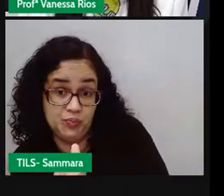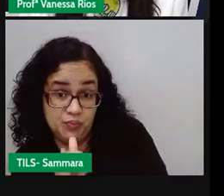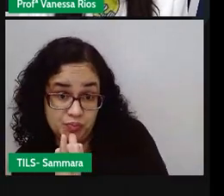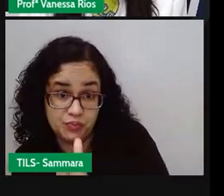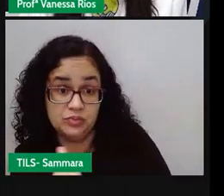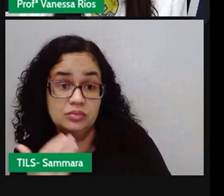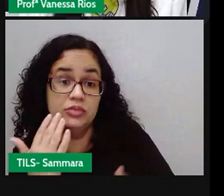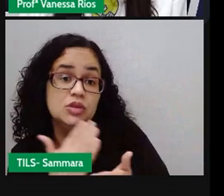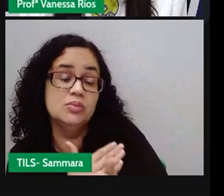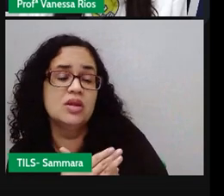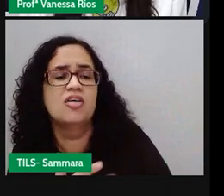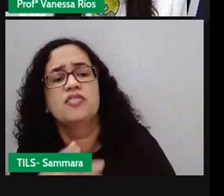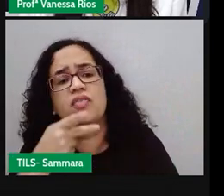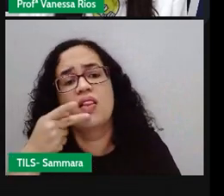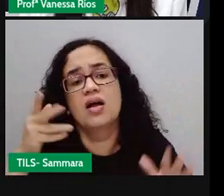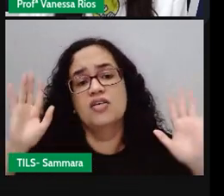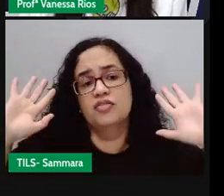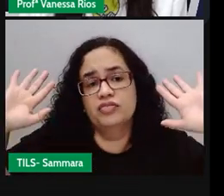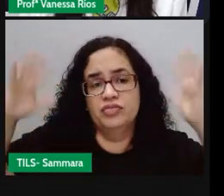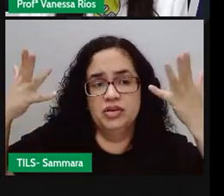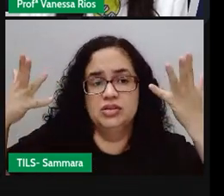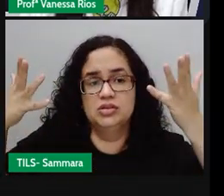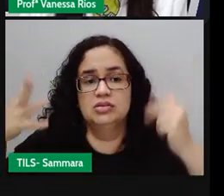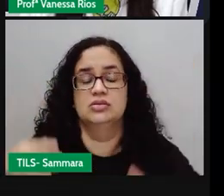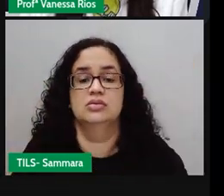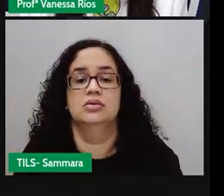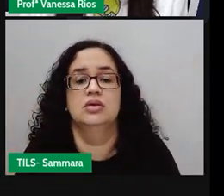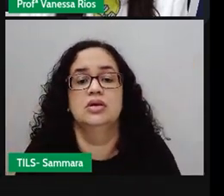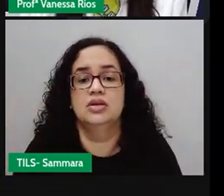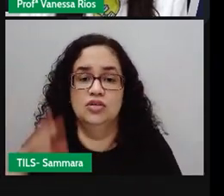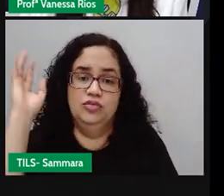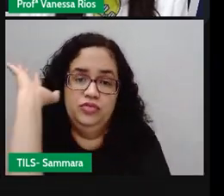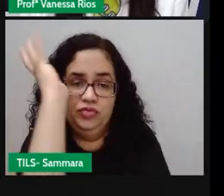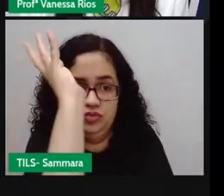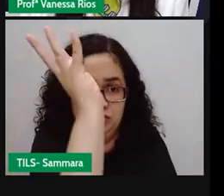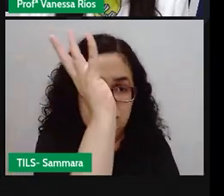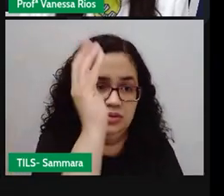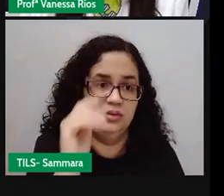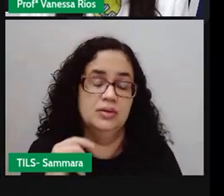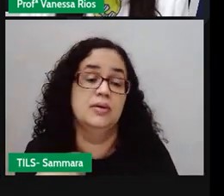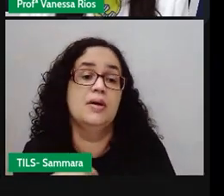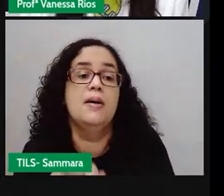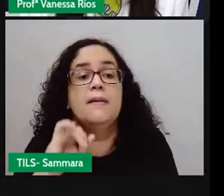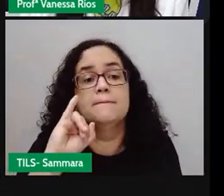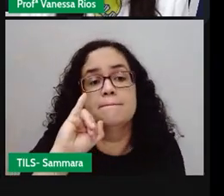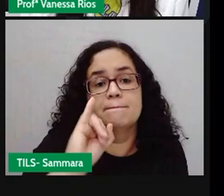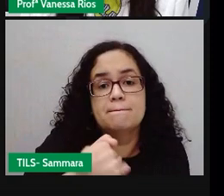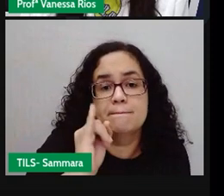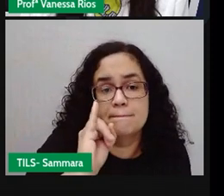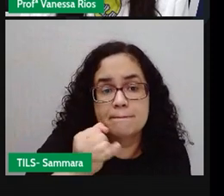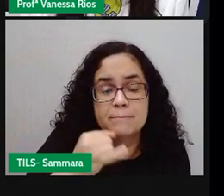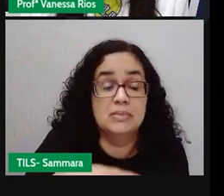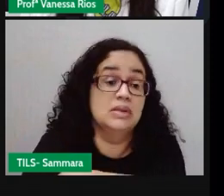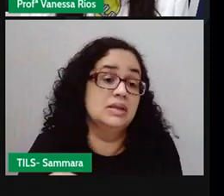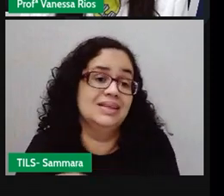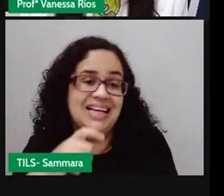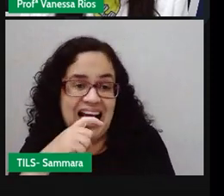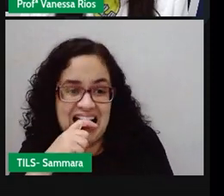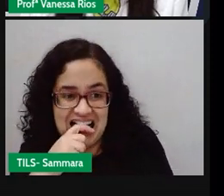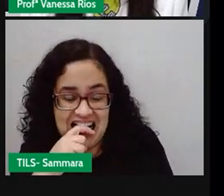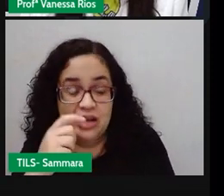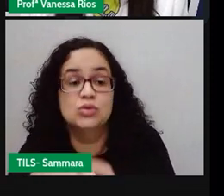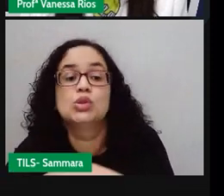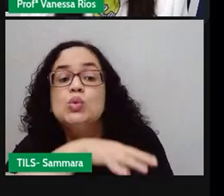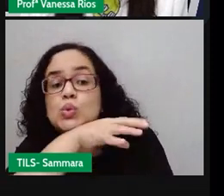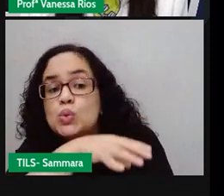Começaram a falar da festa por todos os cantos da floresta. Aproveitavam para provocar inveja nos outros